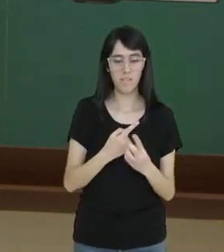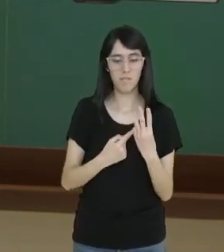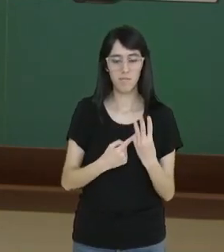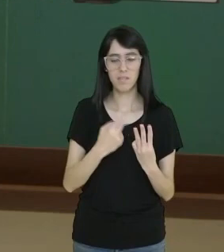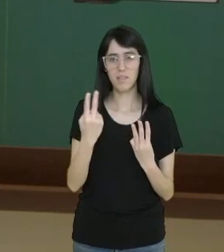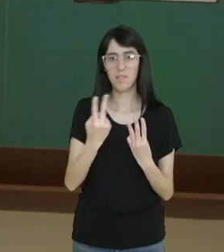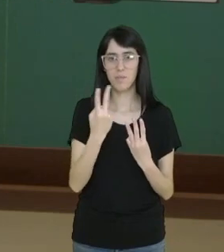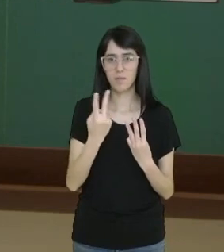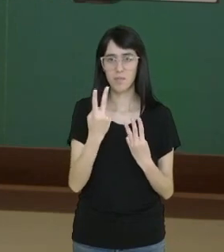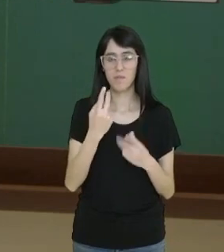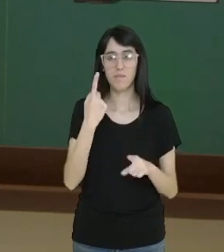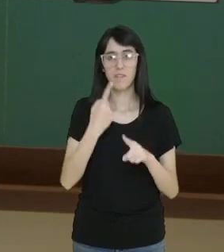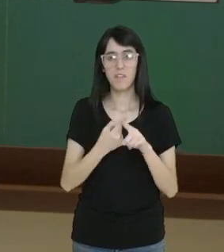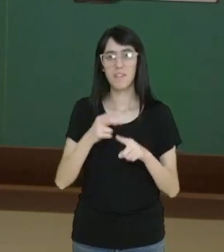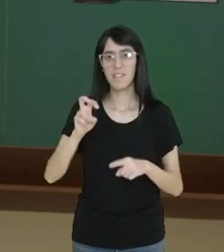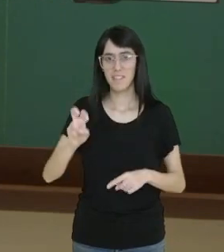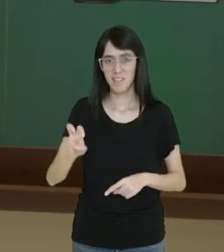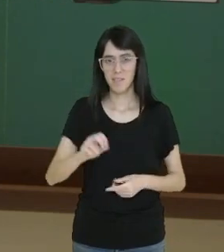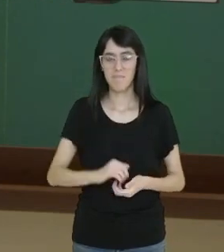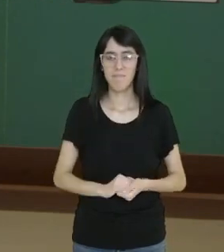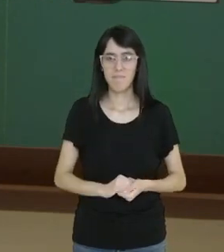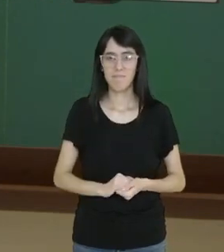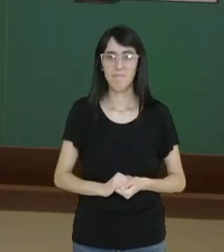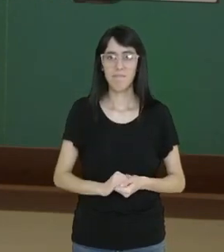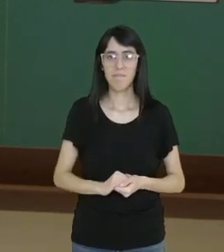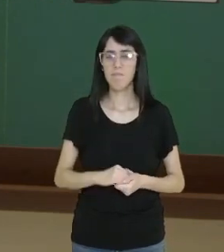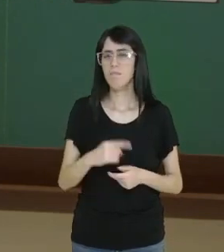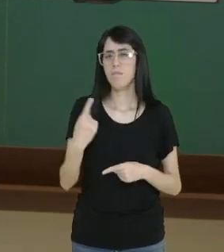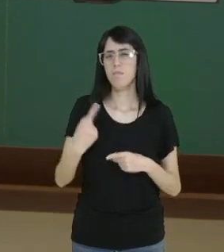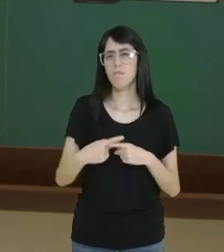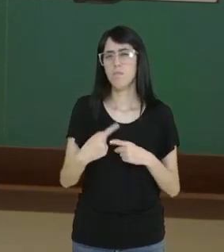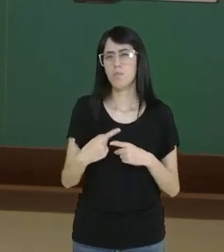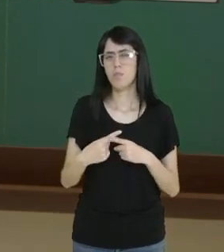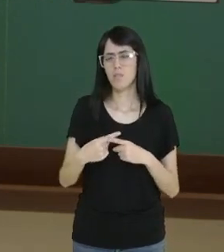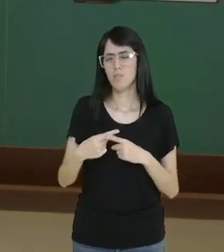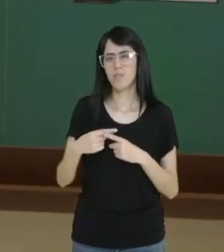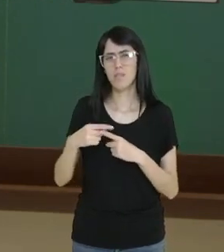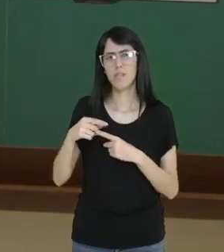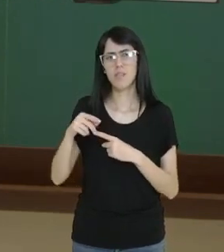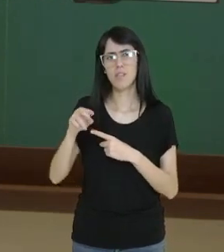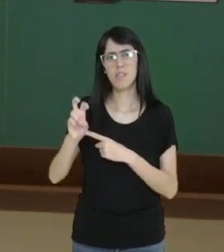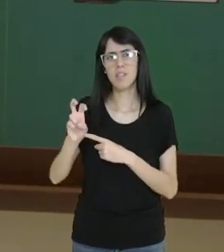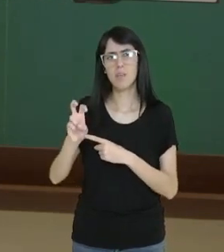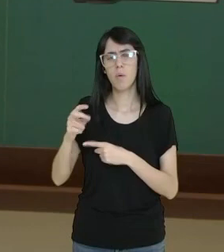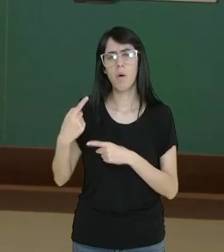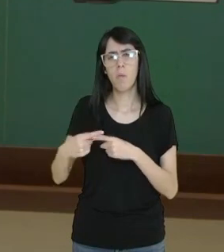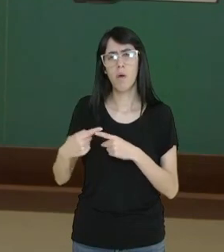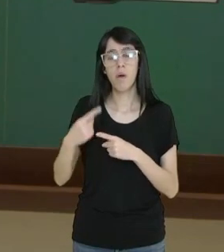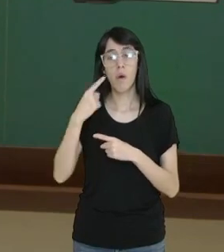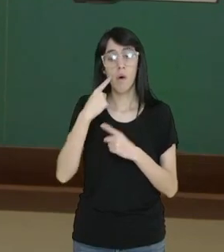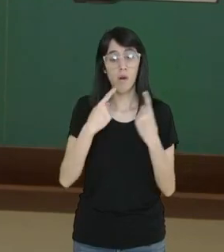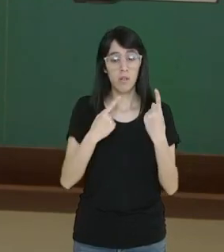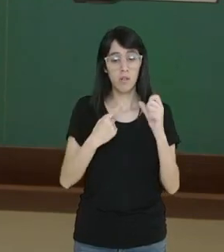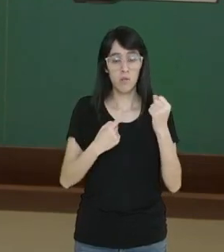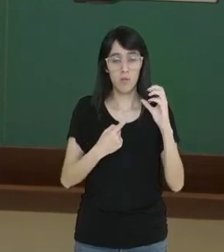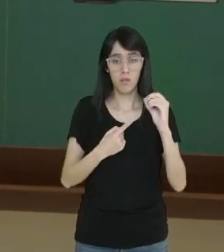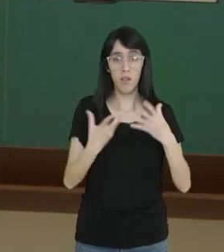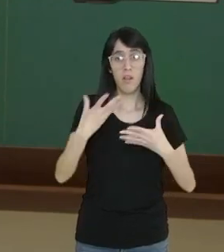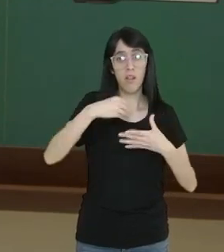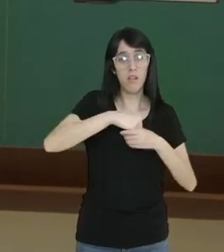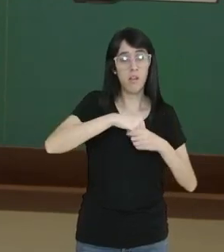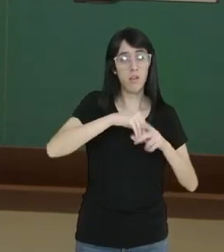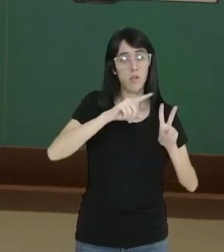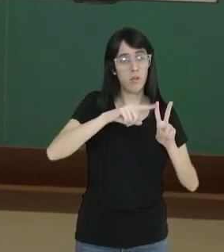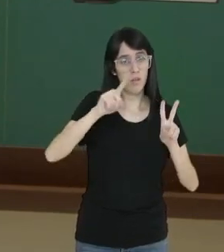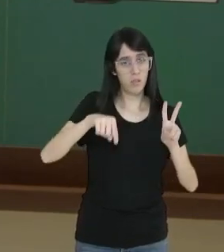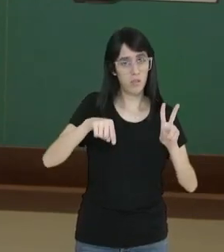3 ao quadrado e 5. Por que eu coloquei escrito ao quadrado? Porque ó, o 180 está dentro de uma raiz. Então, olha, coloco